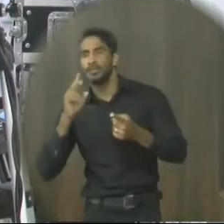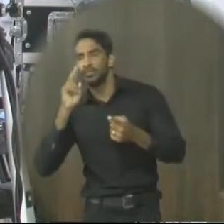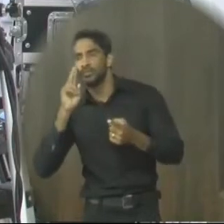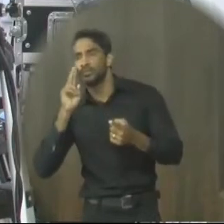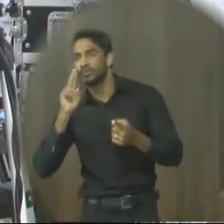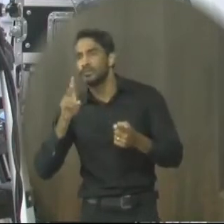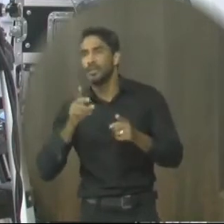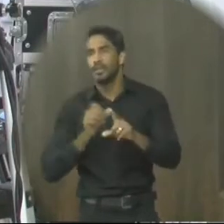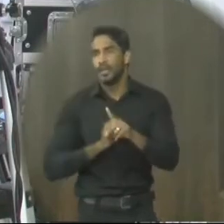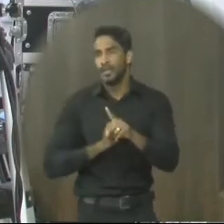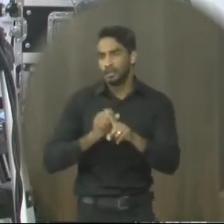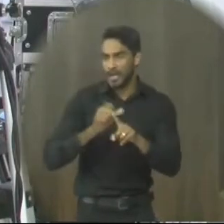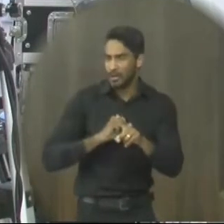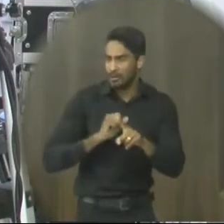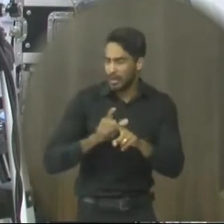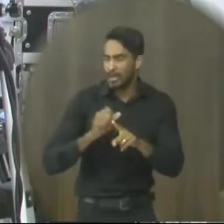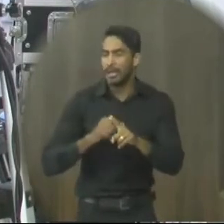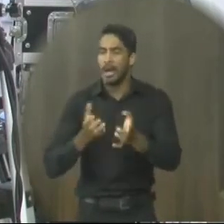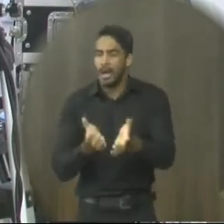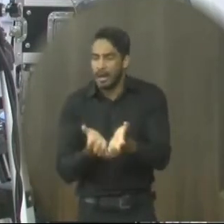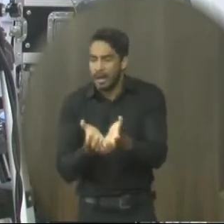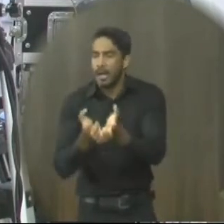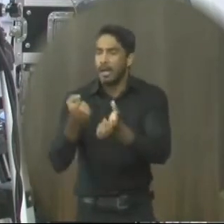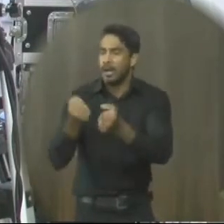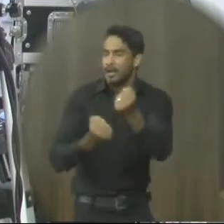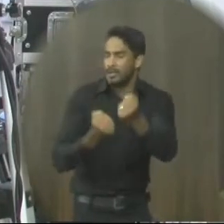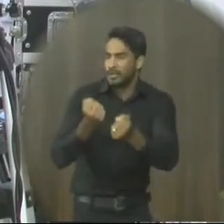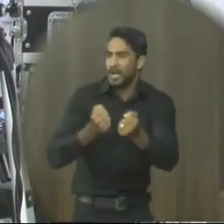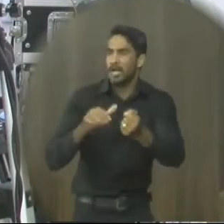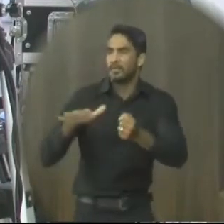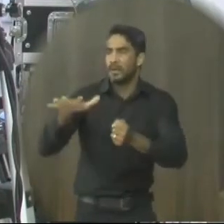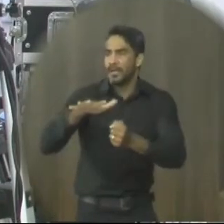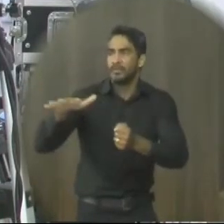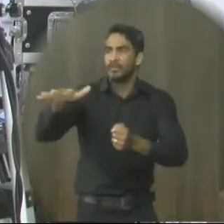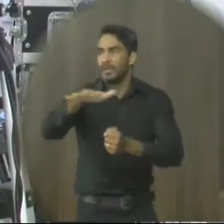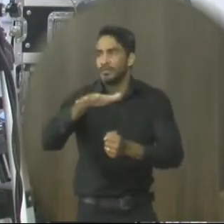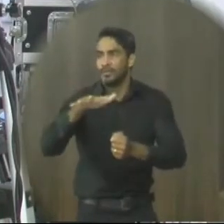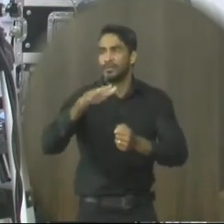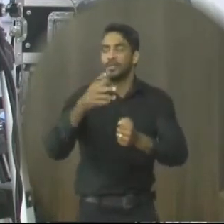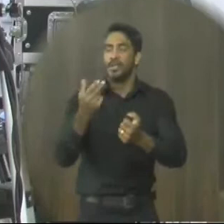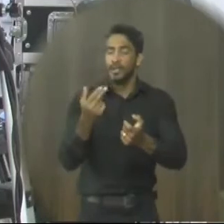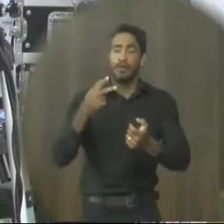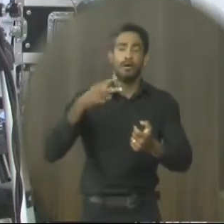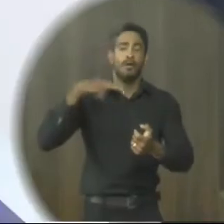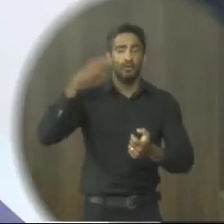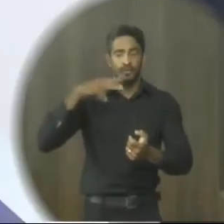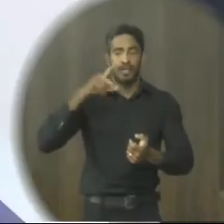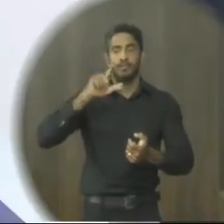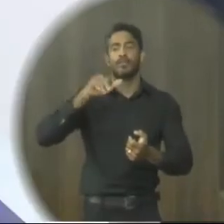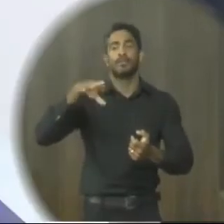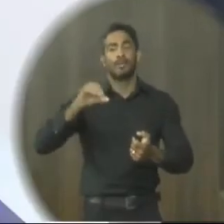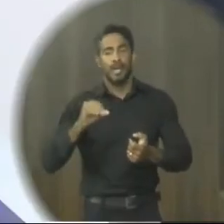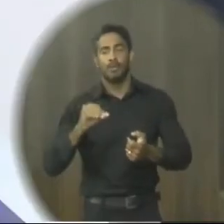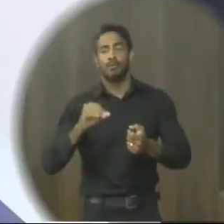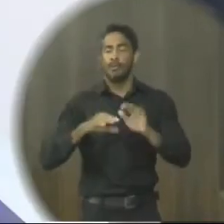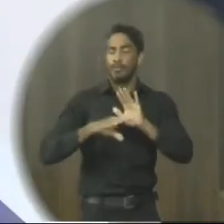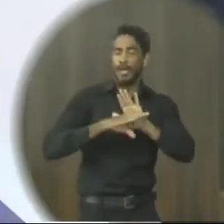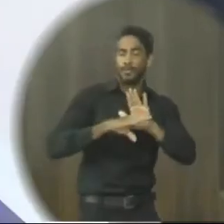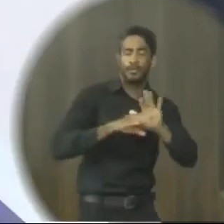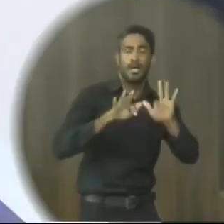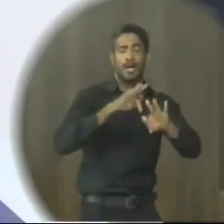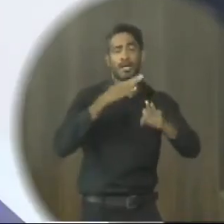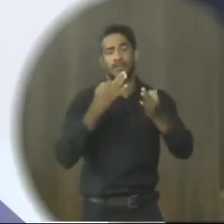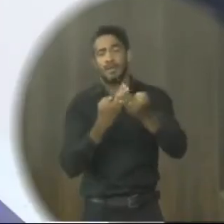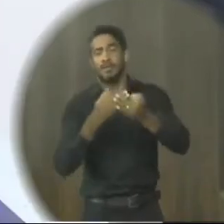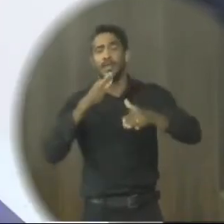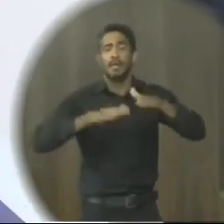de locação, né, de máquinas e equipamentos para poder atender essas outras áreas. Assim como o vereador Léo falou, atender as famílias que às vezes que,